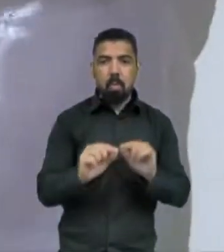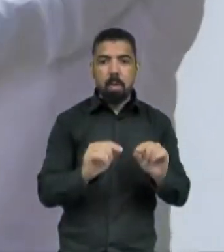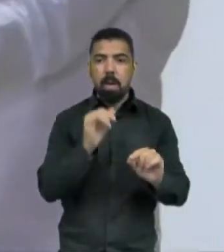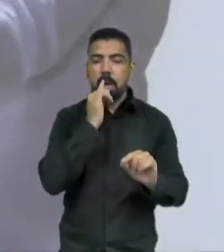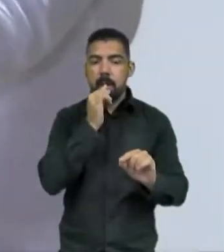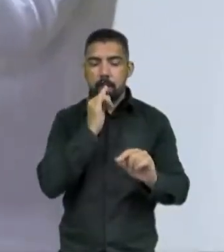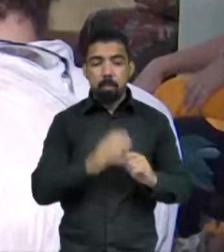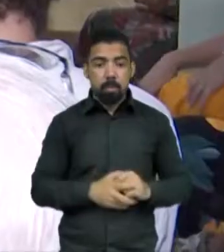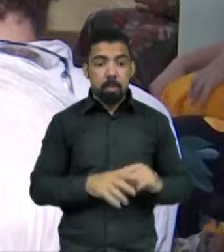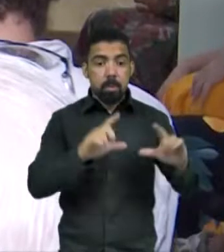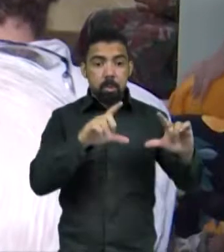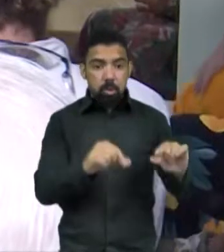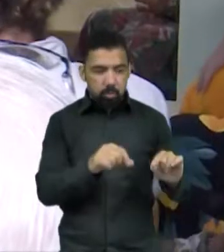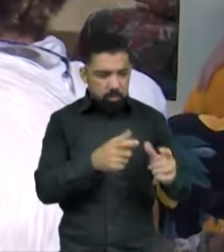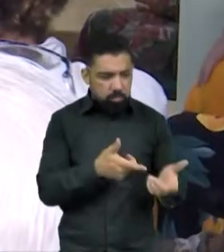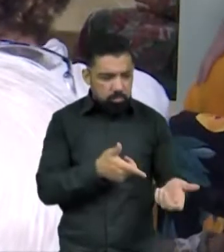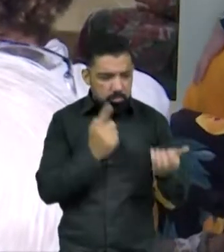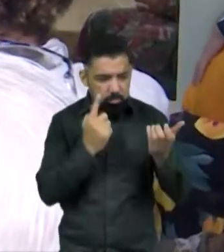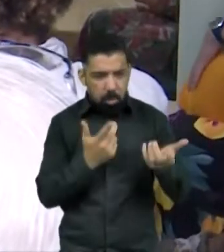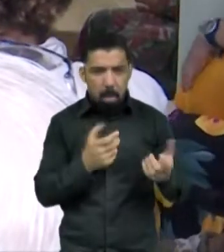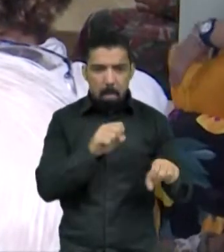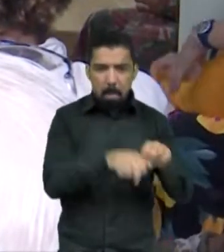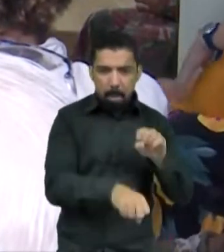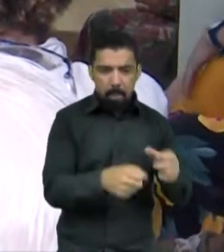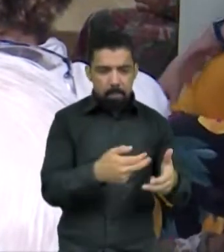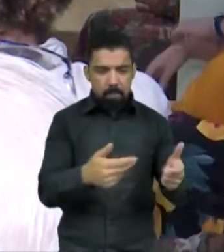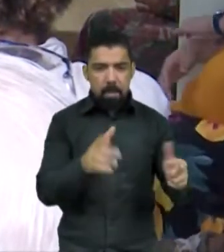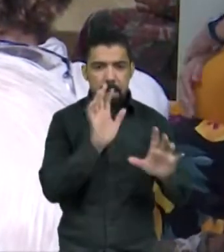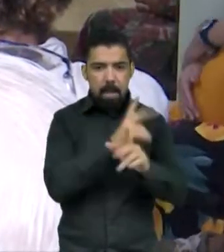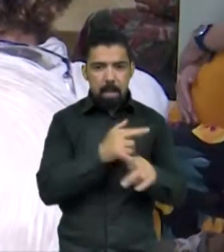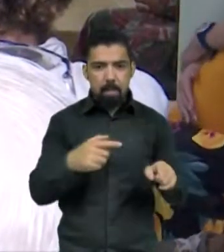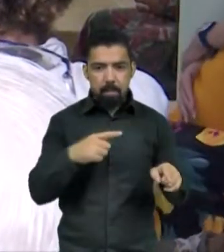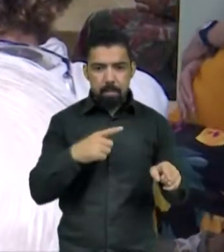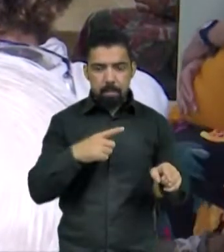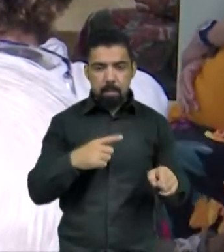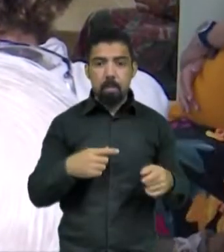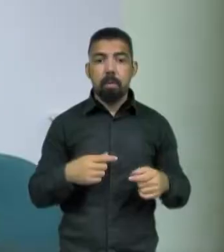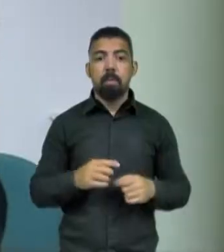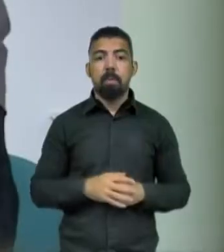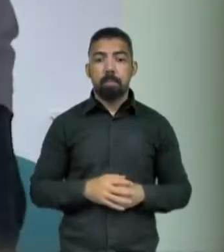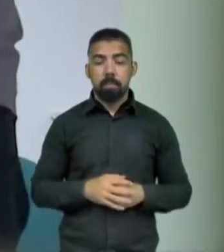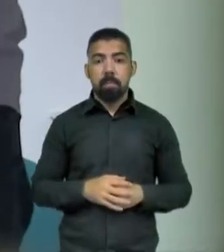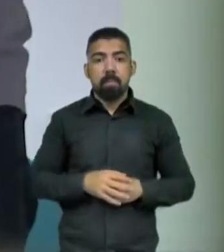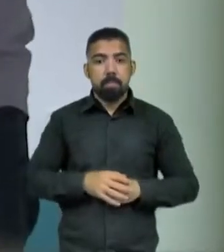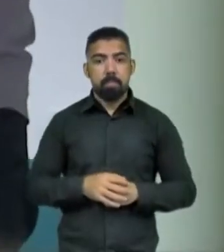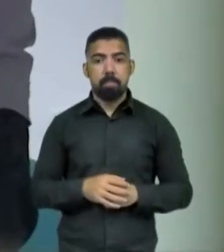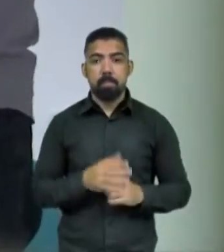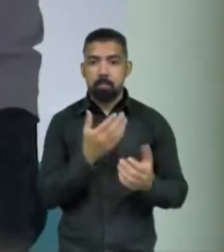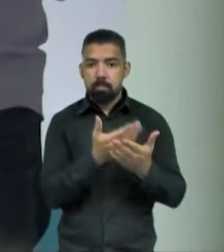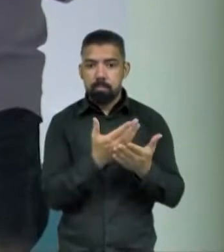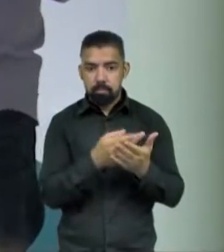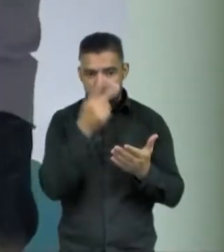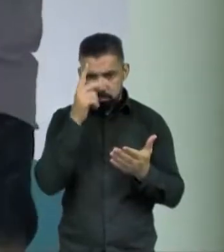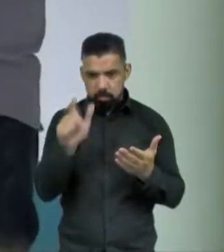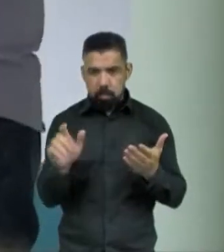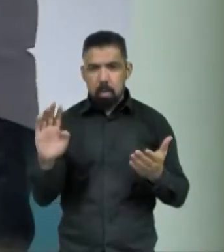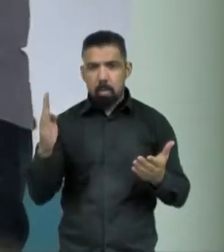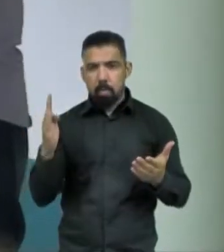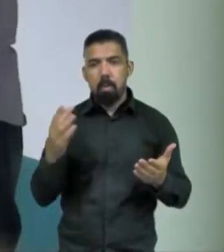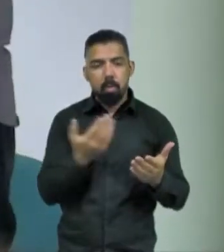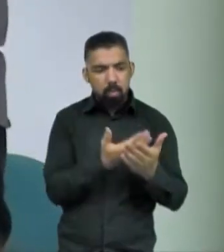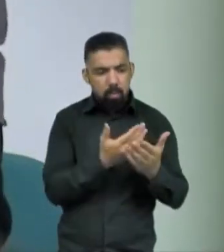tratos aos animais, sob pena do desaparecimento das espécies nativas do Ceará. Os estudiosos alertam para